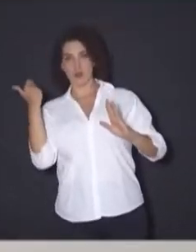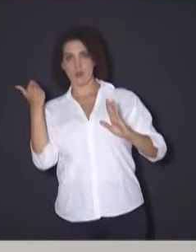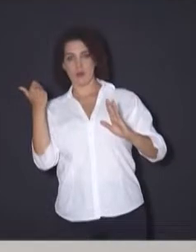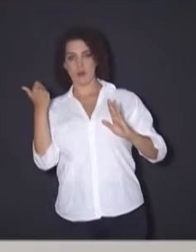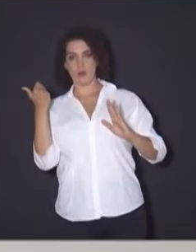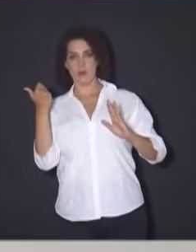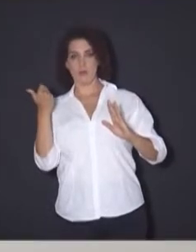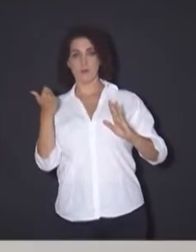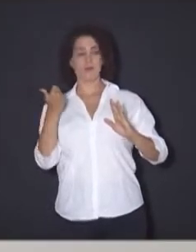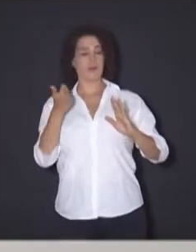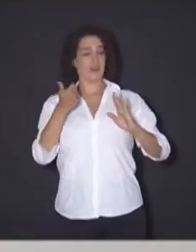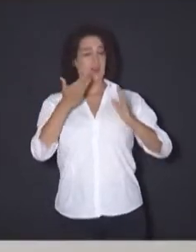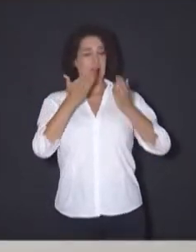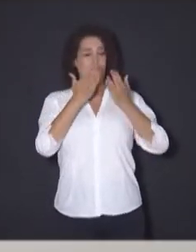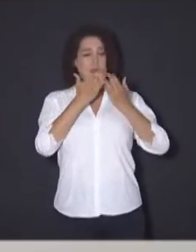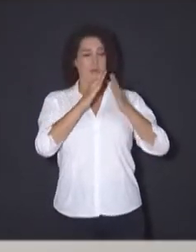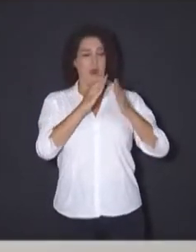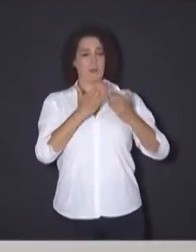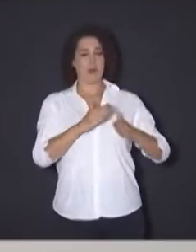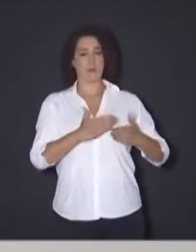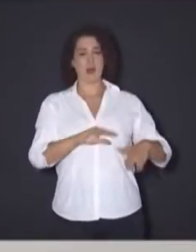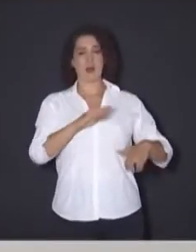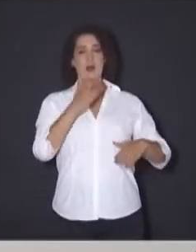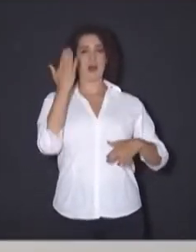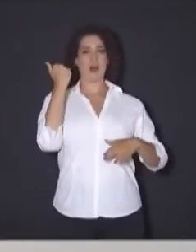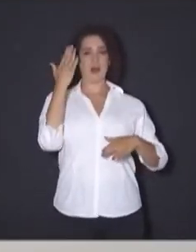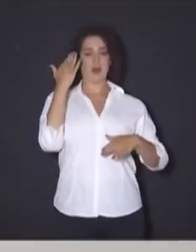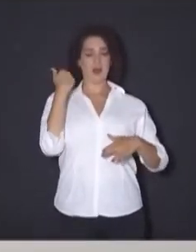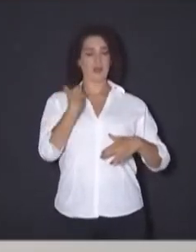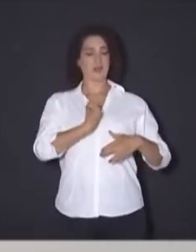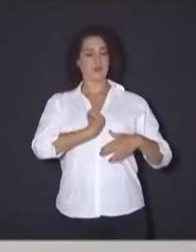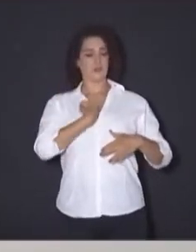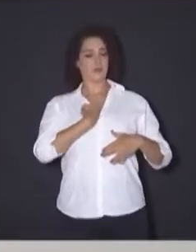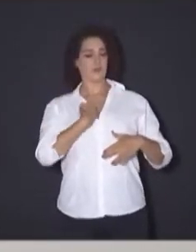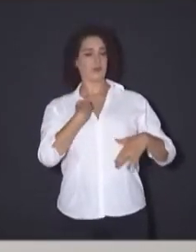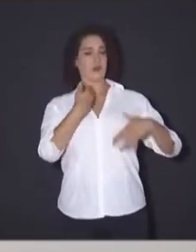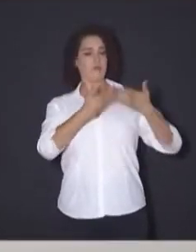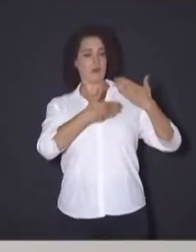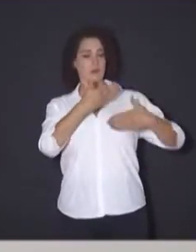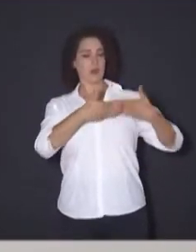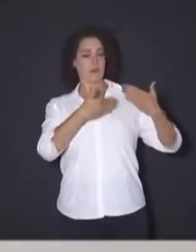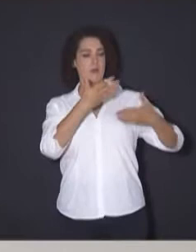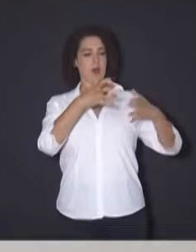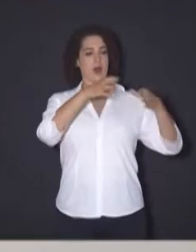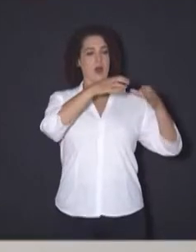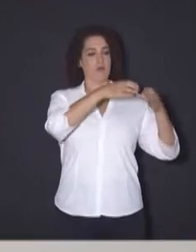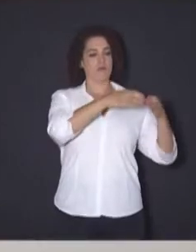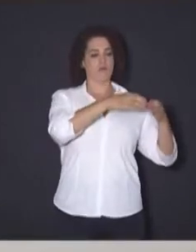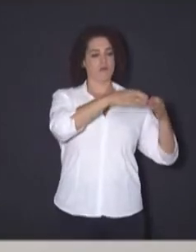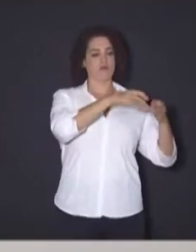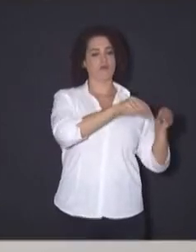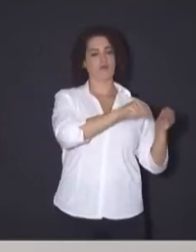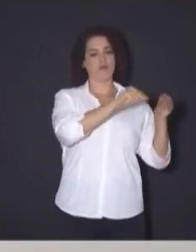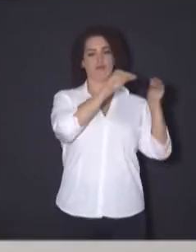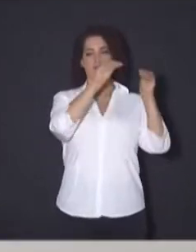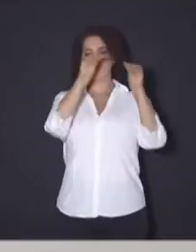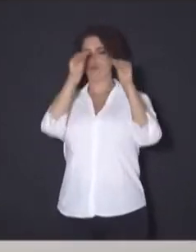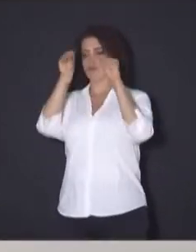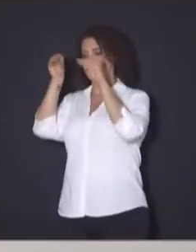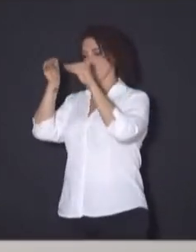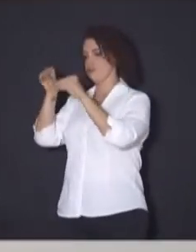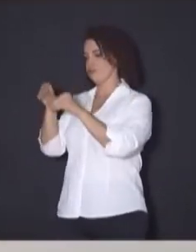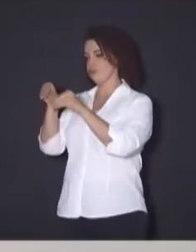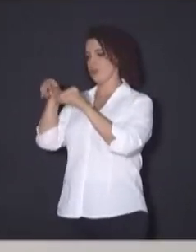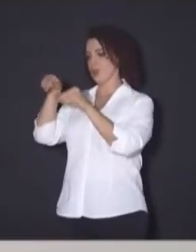de todas essas redes que ele já tinham construído e foram colocados num território de um não